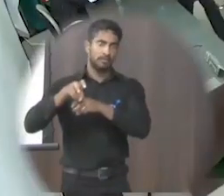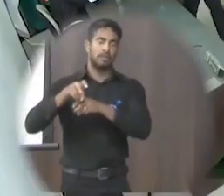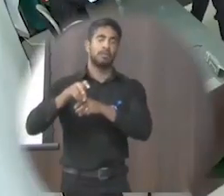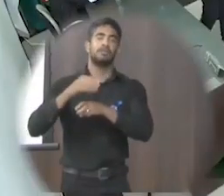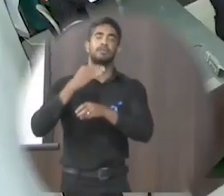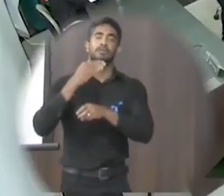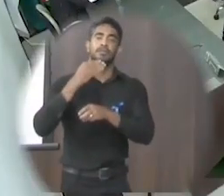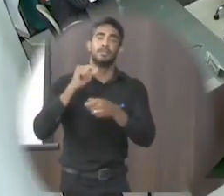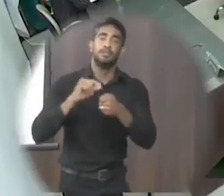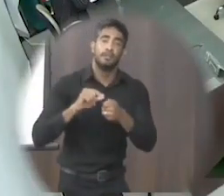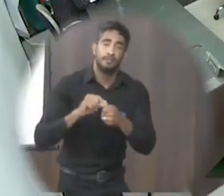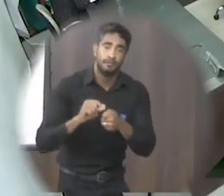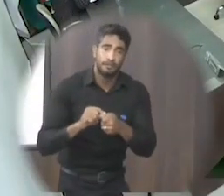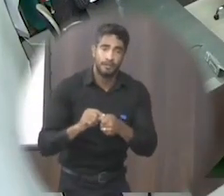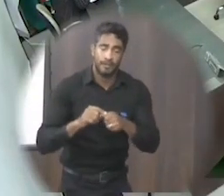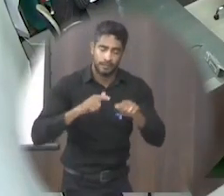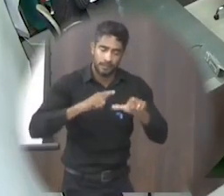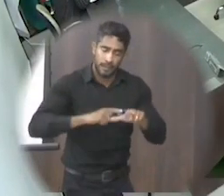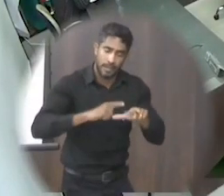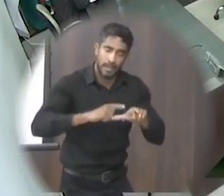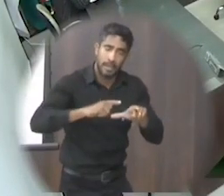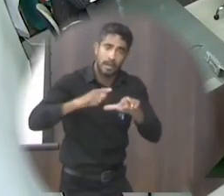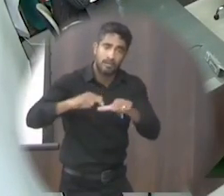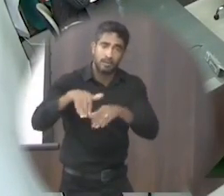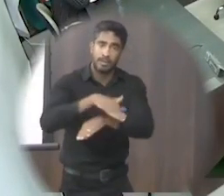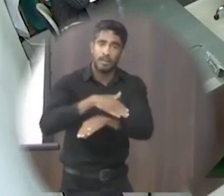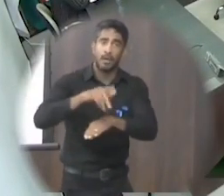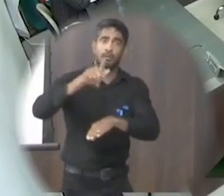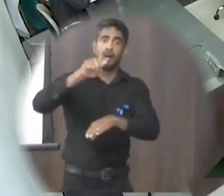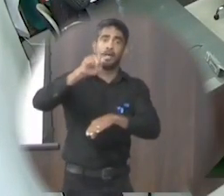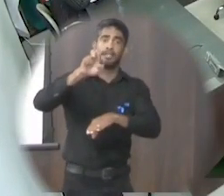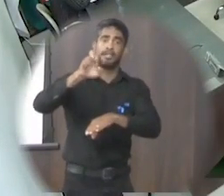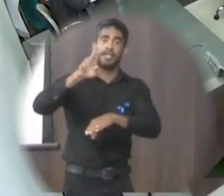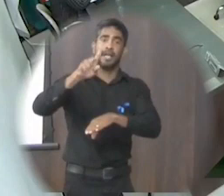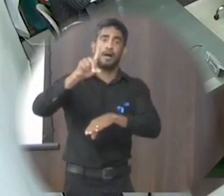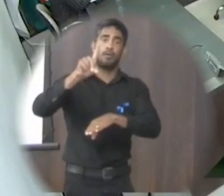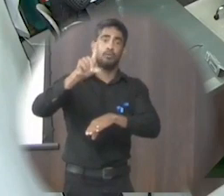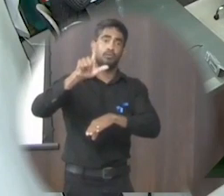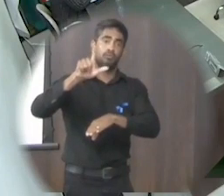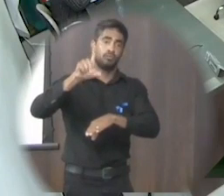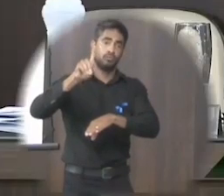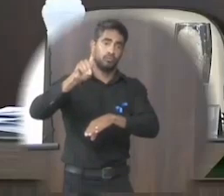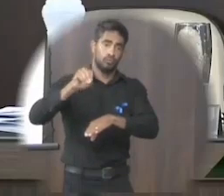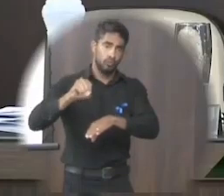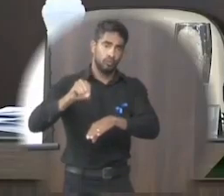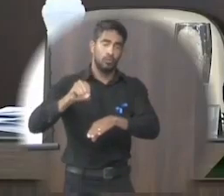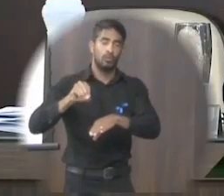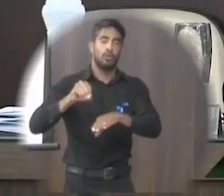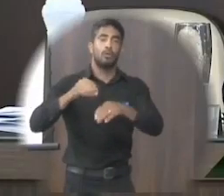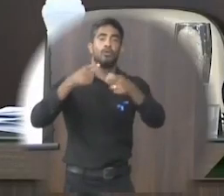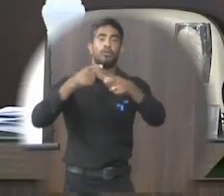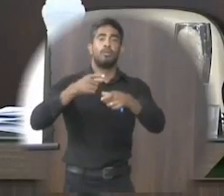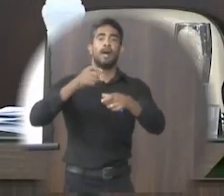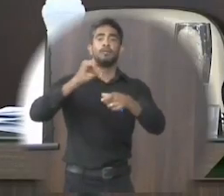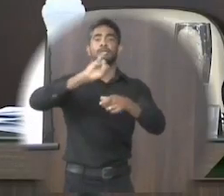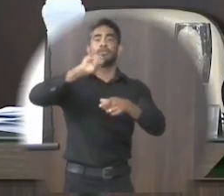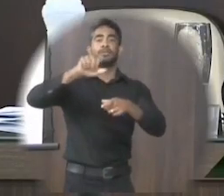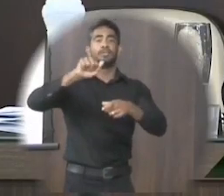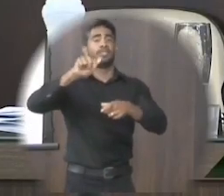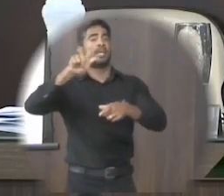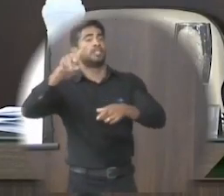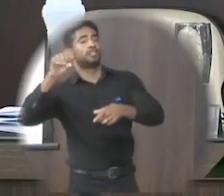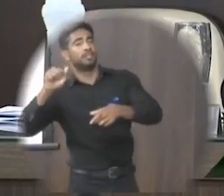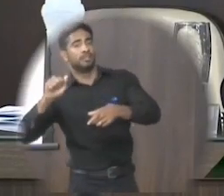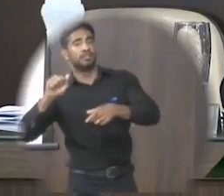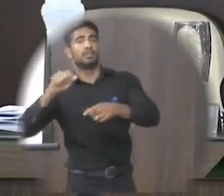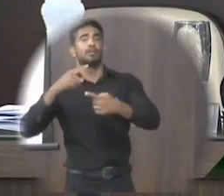para que seja realizado calçamento na Rua Geral Daniel, no bairro Jardim Imperial, visando amenizar a qualidade de poeira